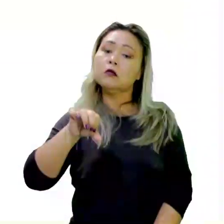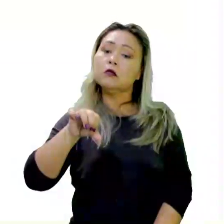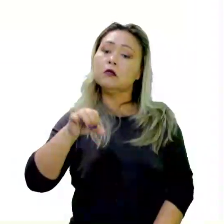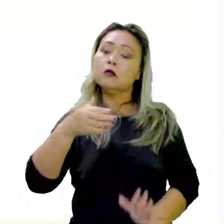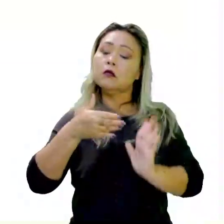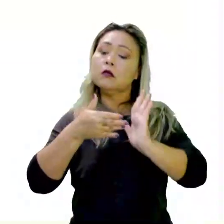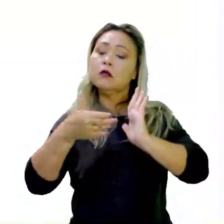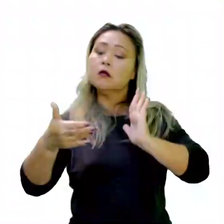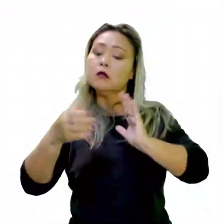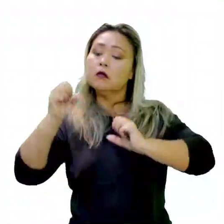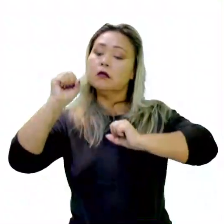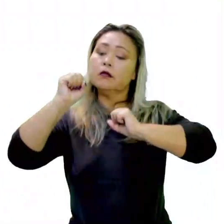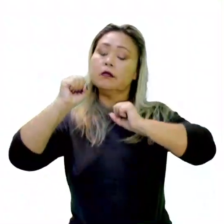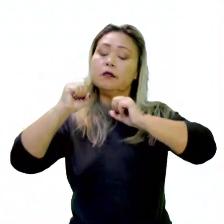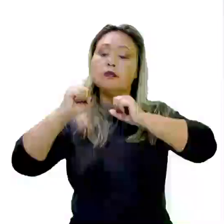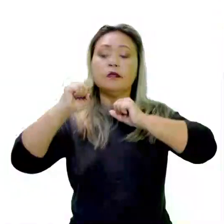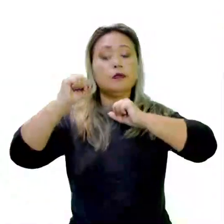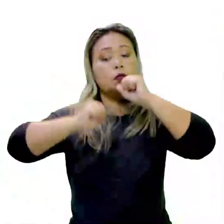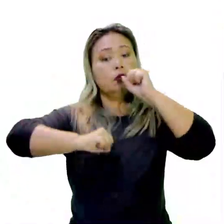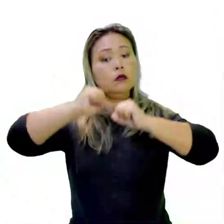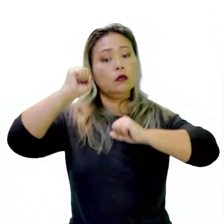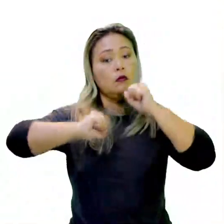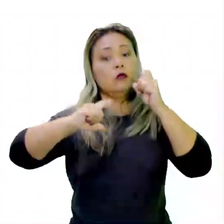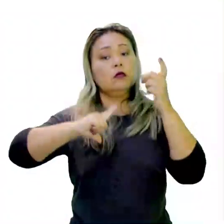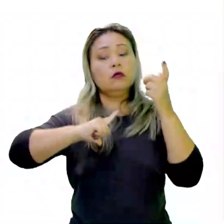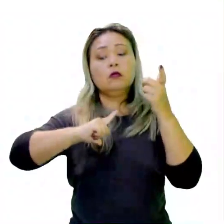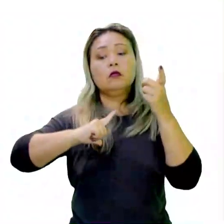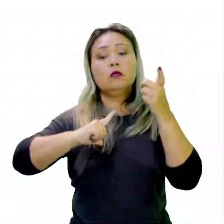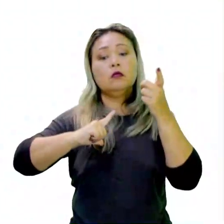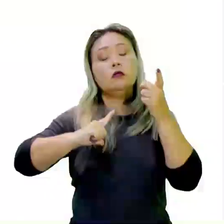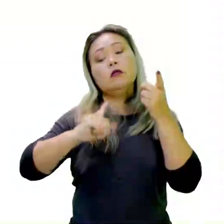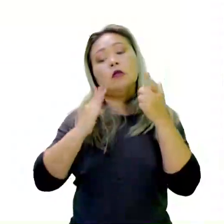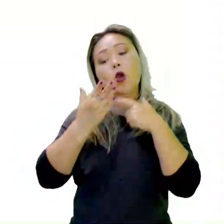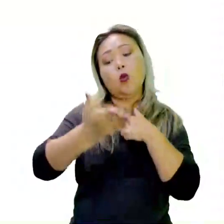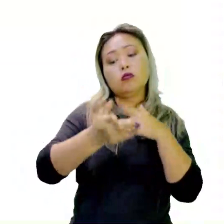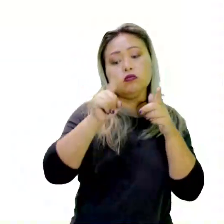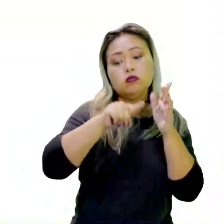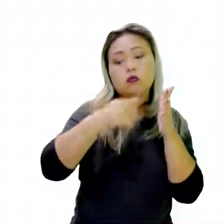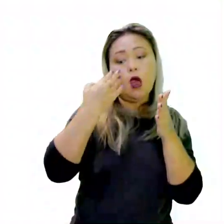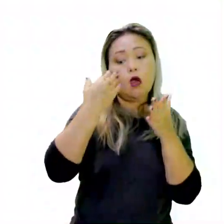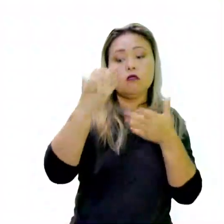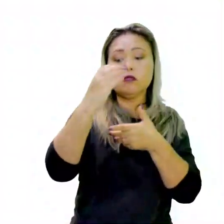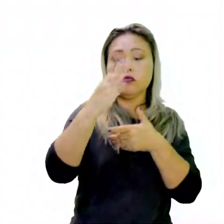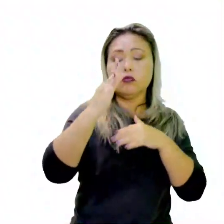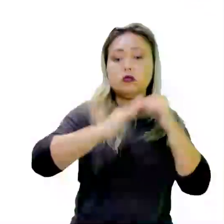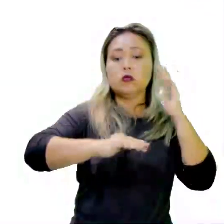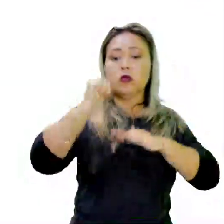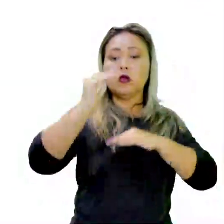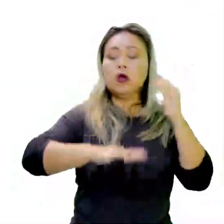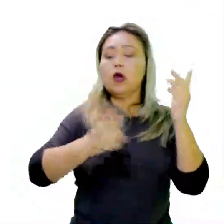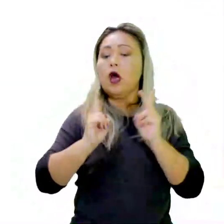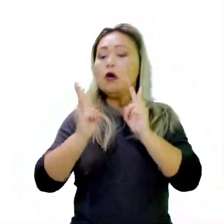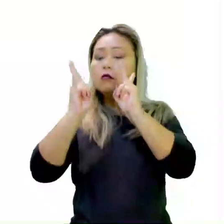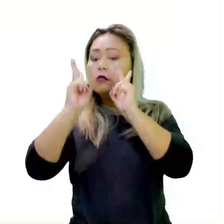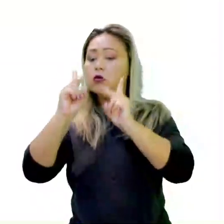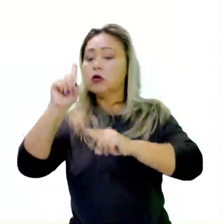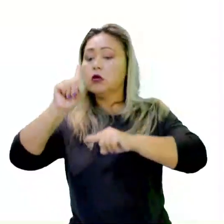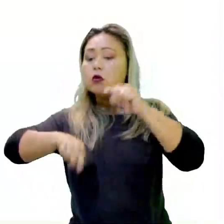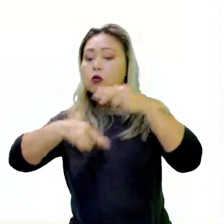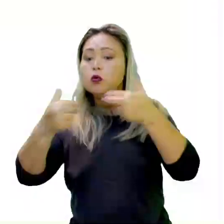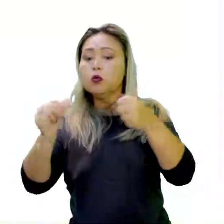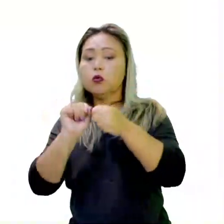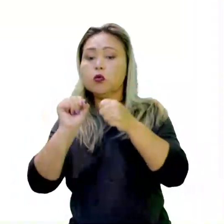período aí a partir da industrialização, houve o cientificismo, a valorização do objeto,